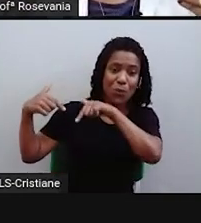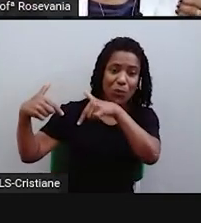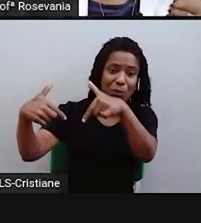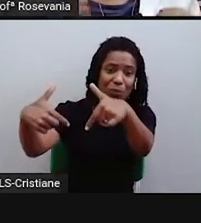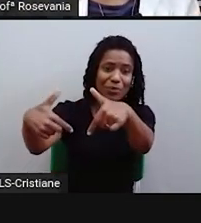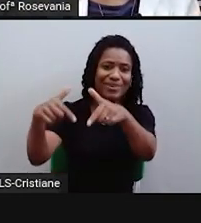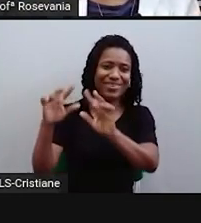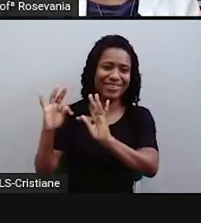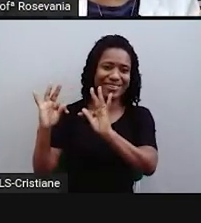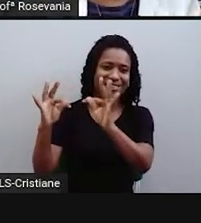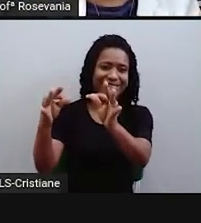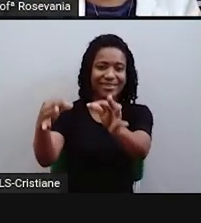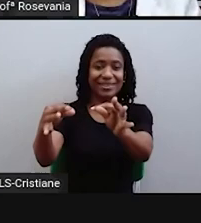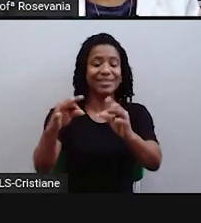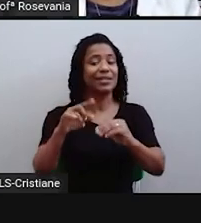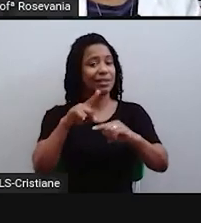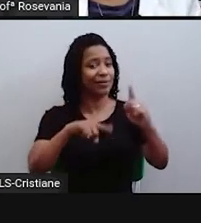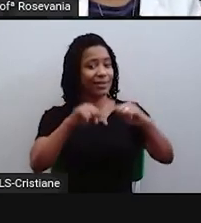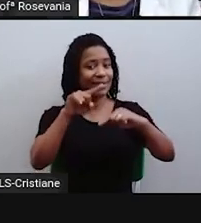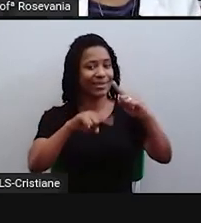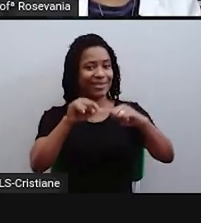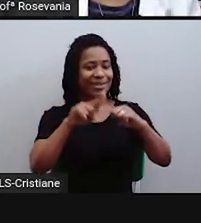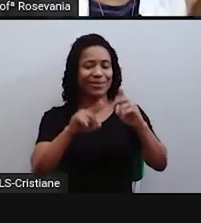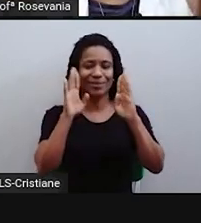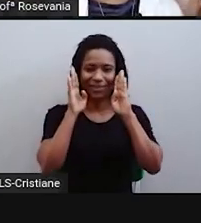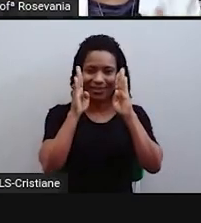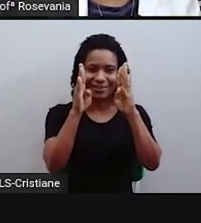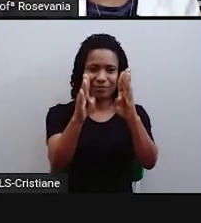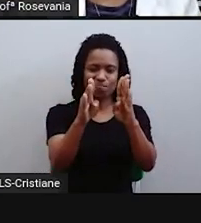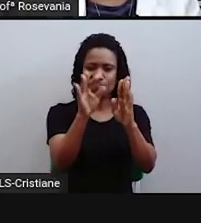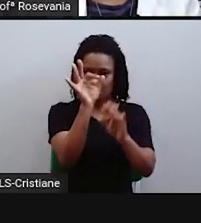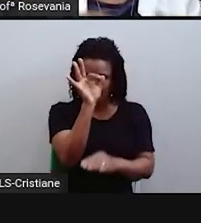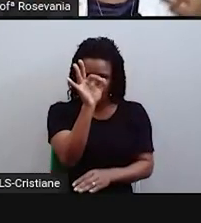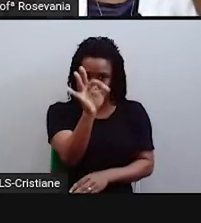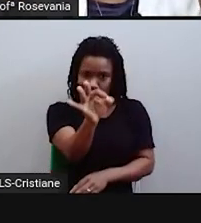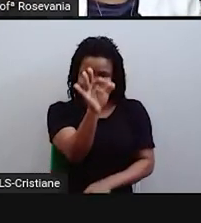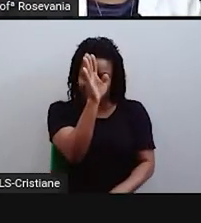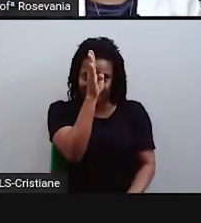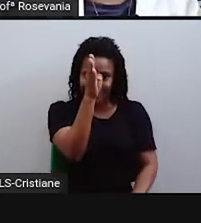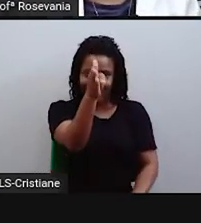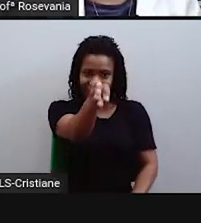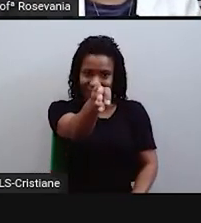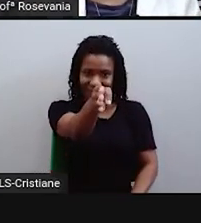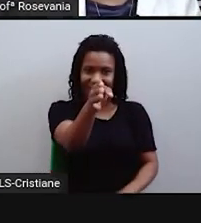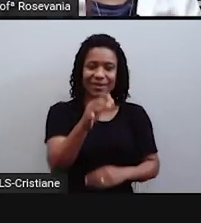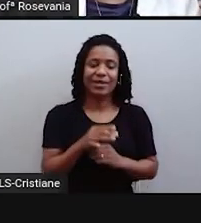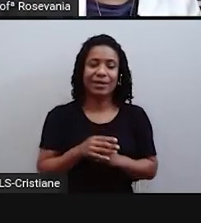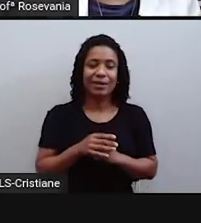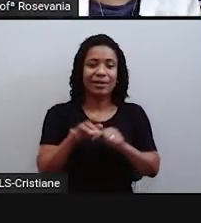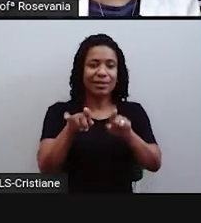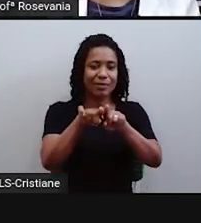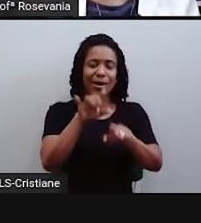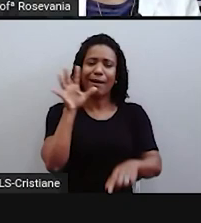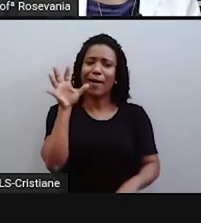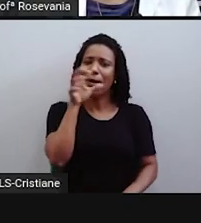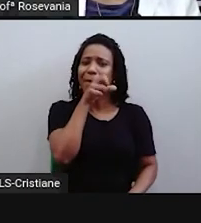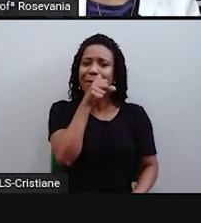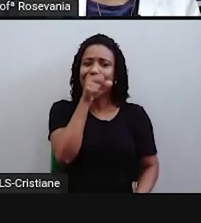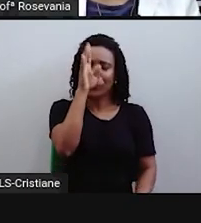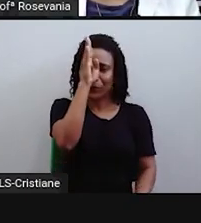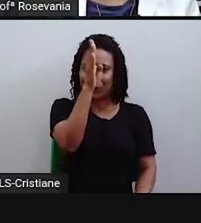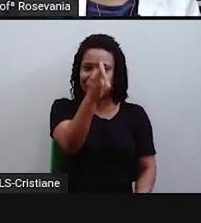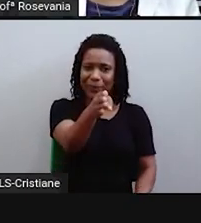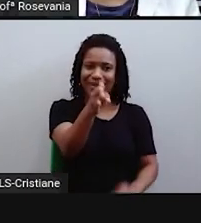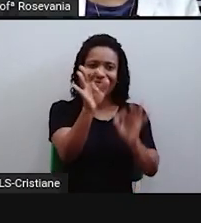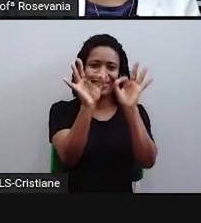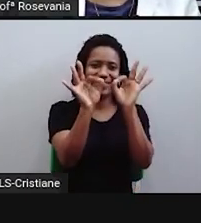equipamentos, tendo mais precisão nas informações e a gente chegando mais rápido e com mais segurança nos